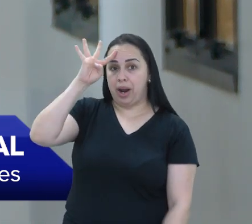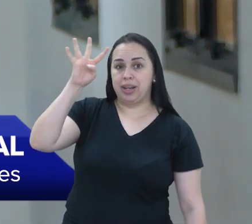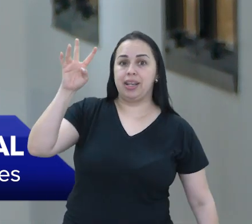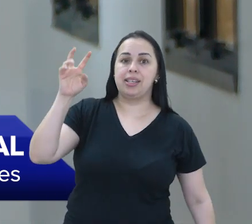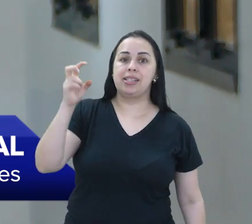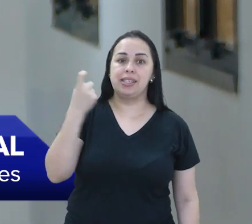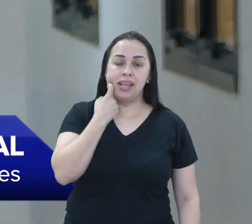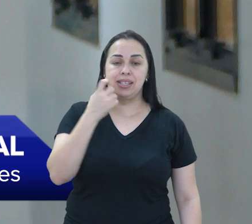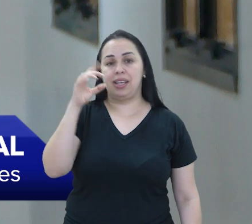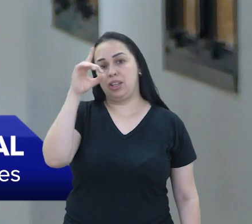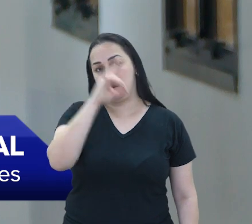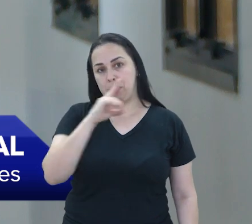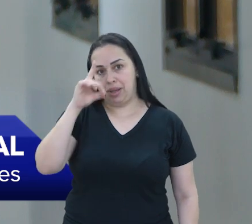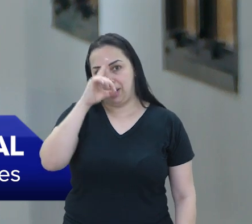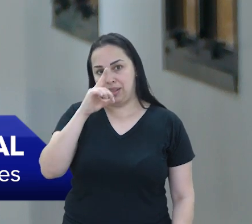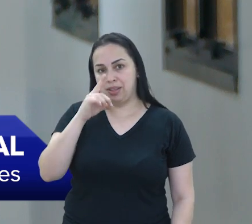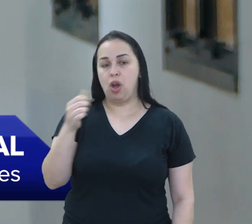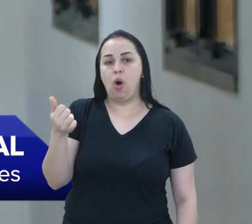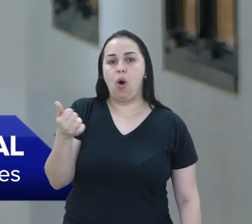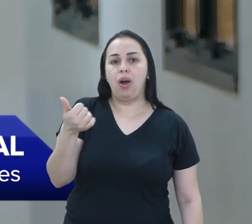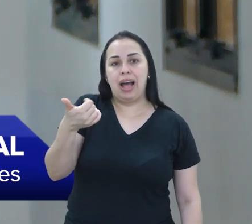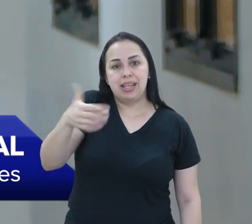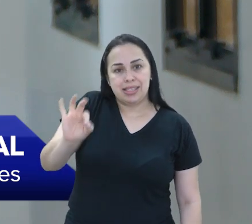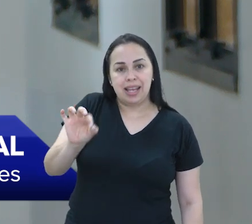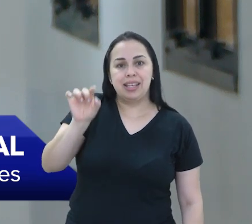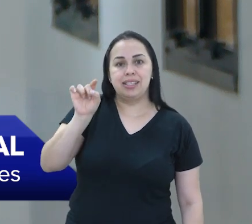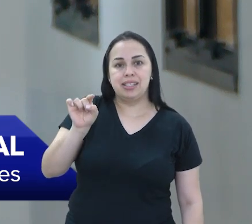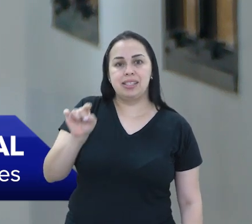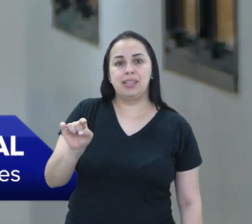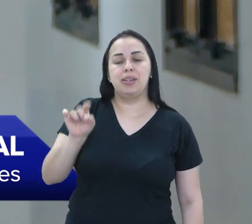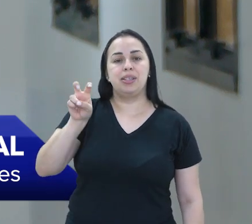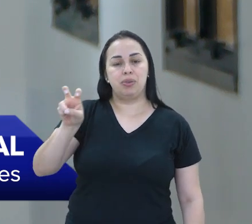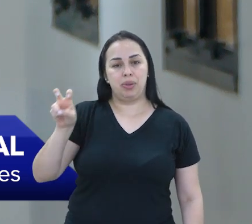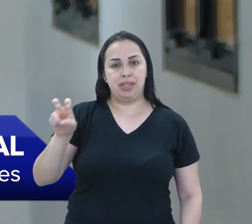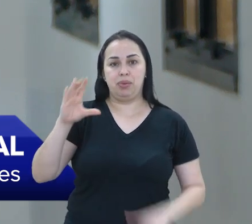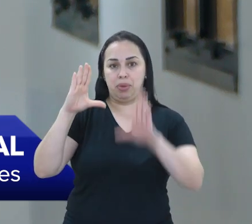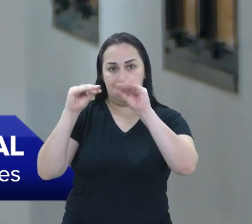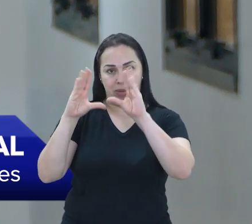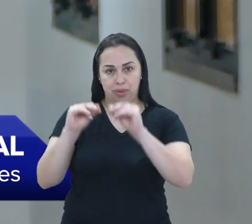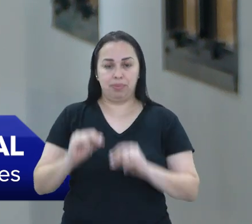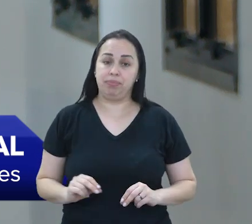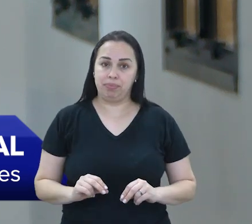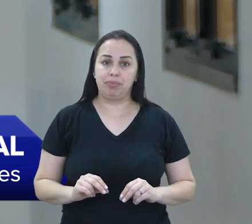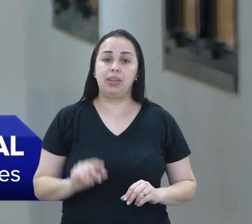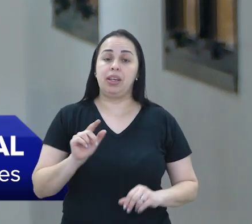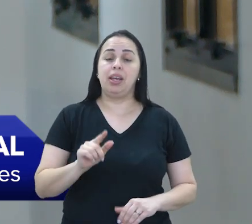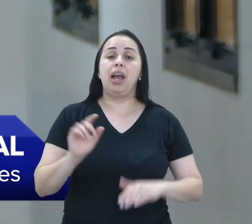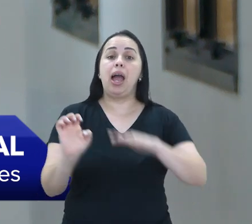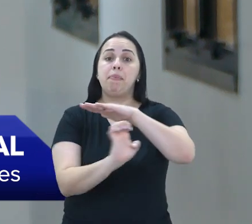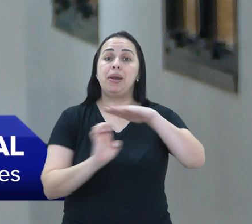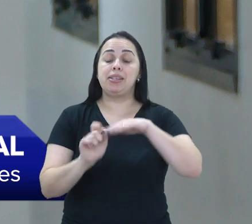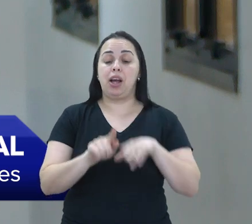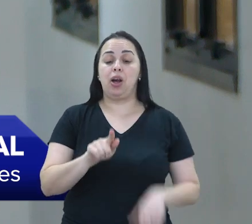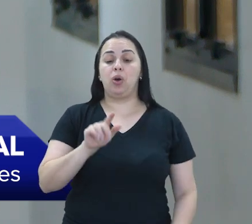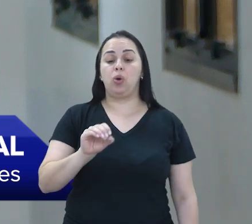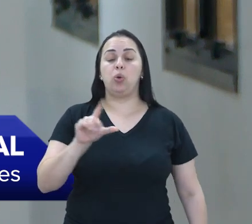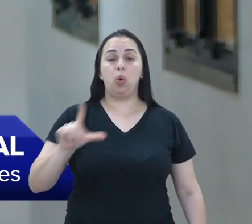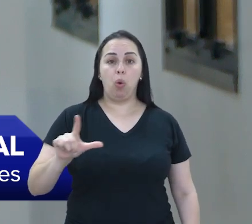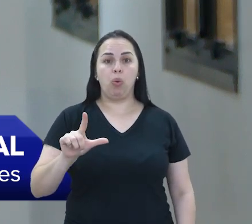às quartas, sextas e domingos, às 5 para as 11 da noite, 10h55. A rota será feita pela Gol